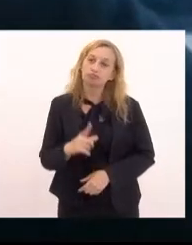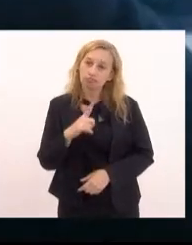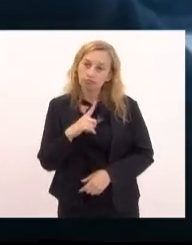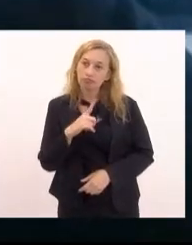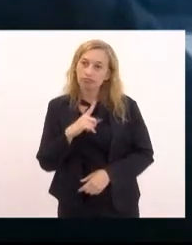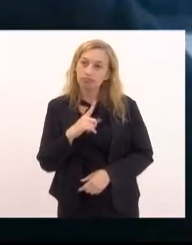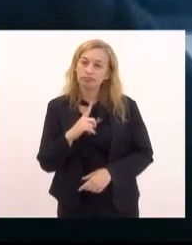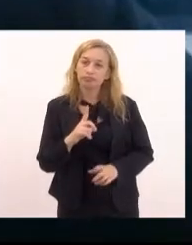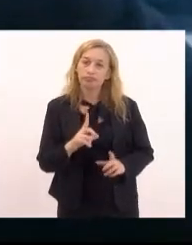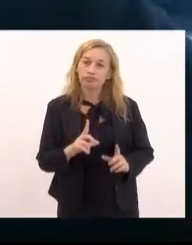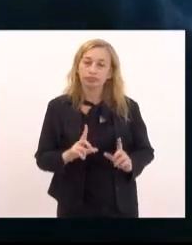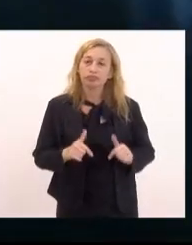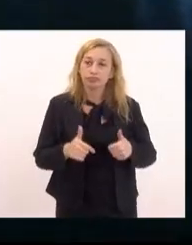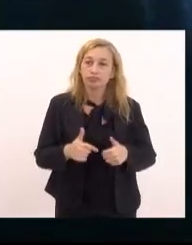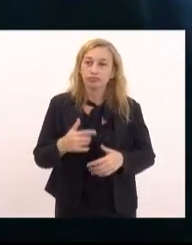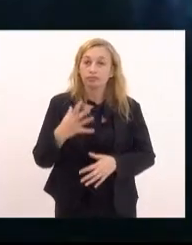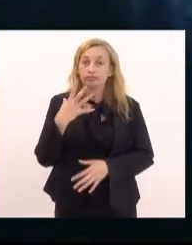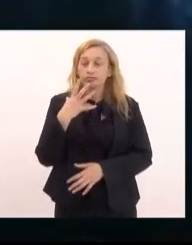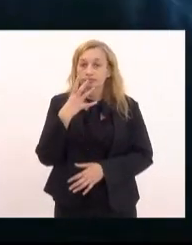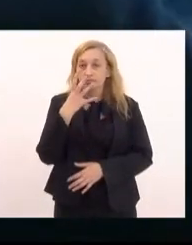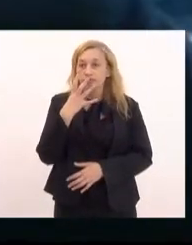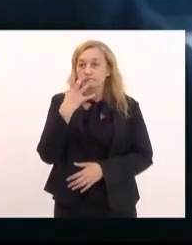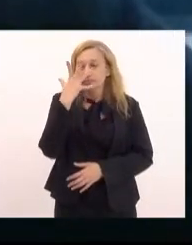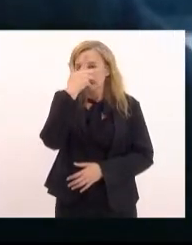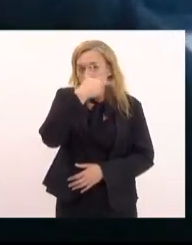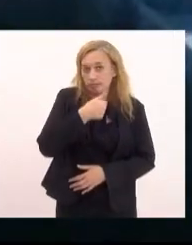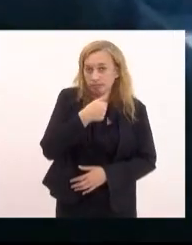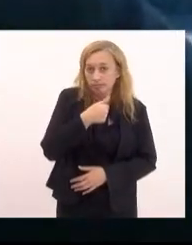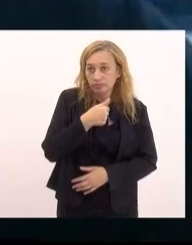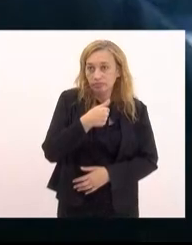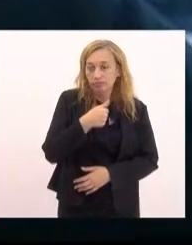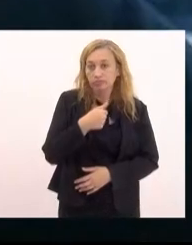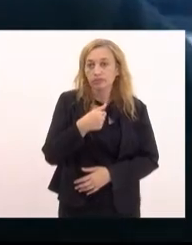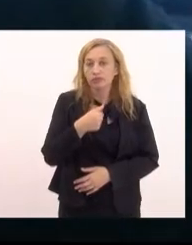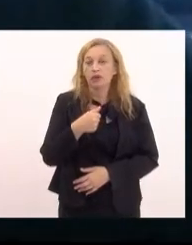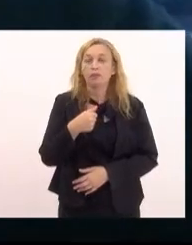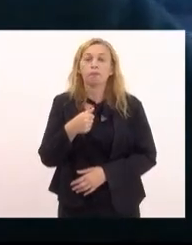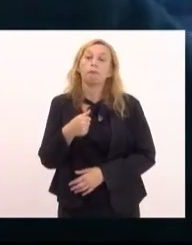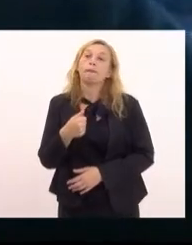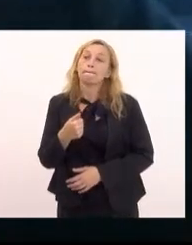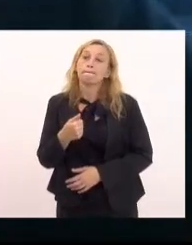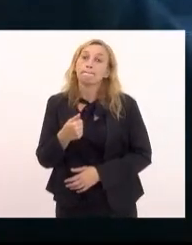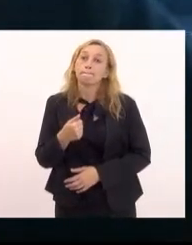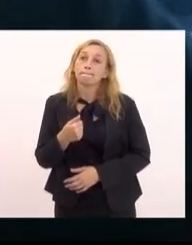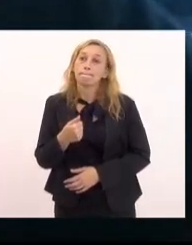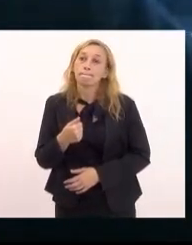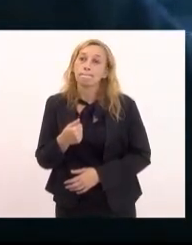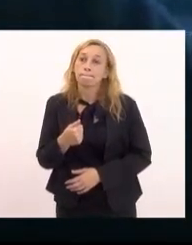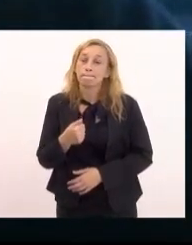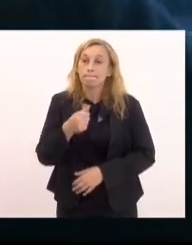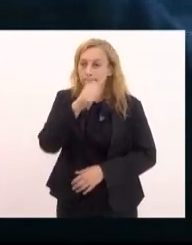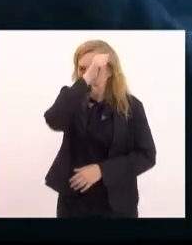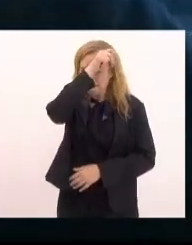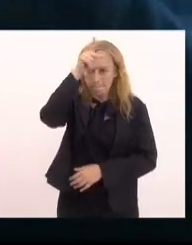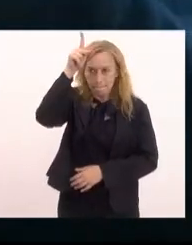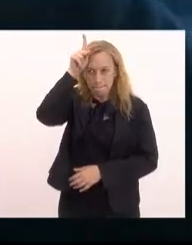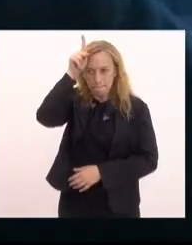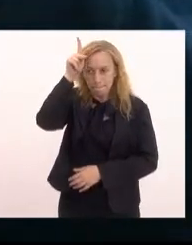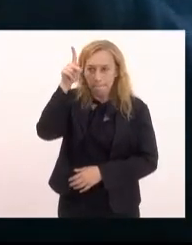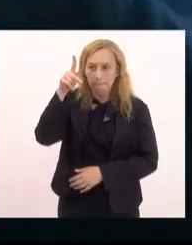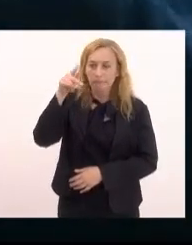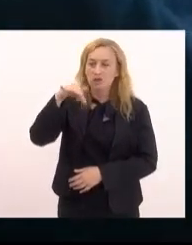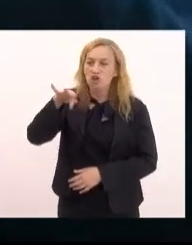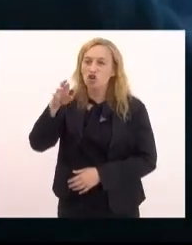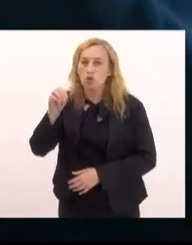gesto bonito da Prefeitura do Rio, de doar o quiosque, mas até hoje a defesa não teve acesso aos autos, ao